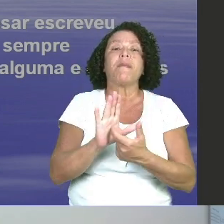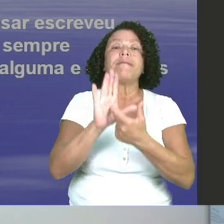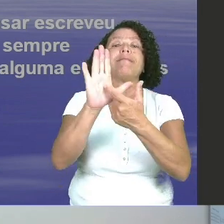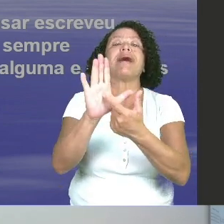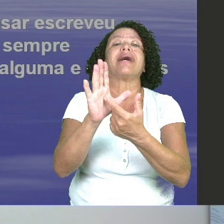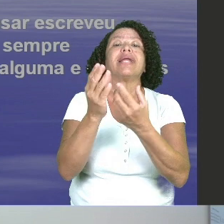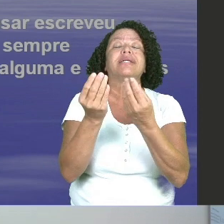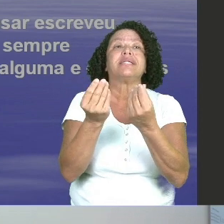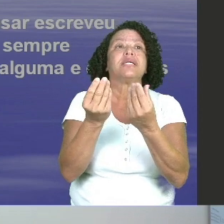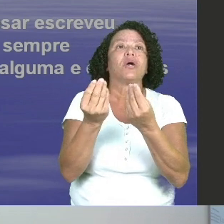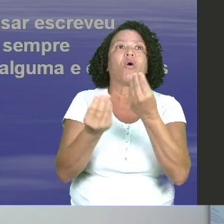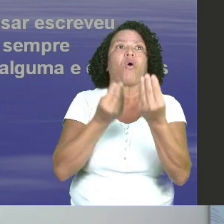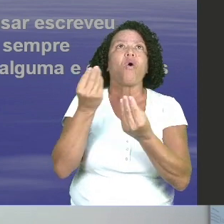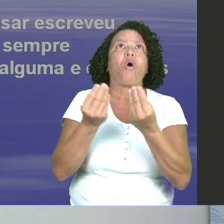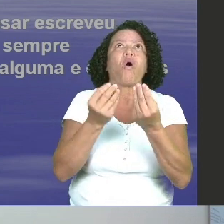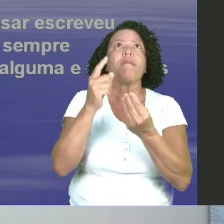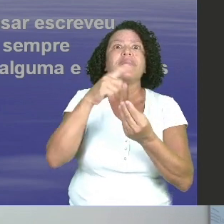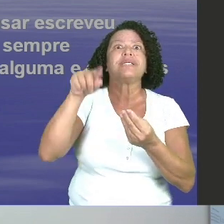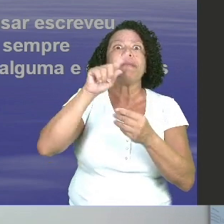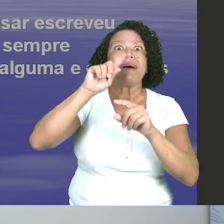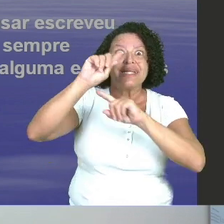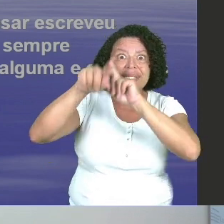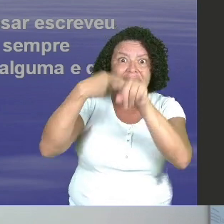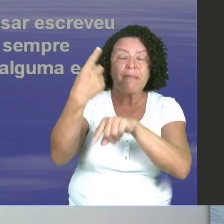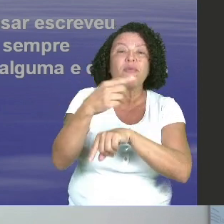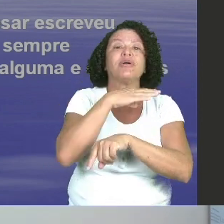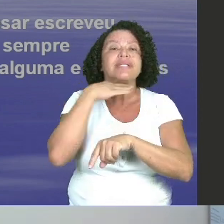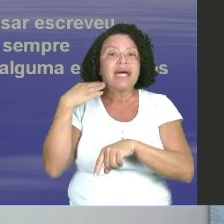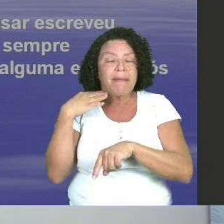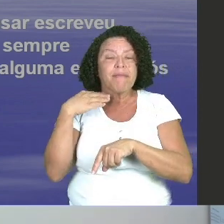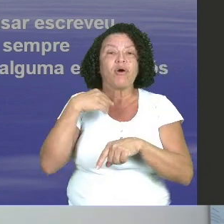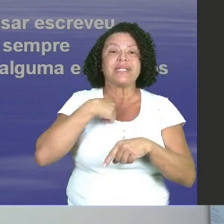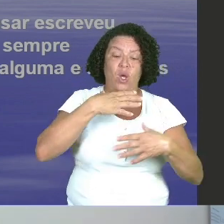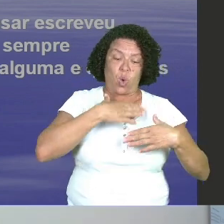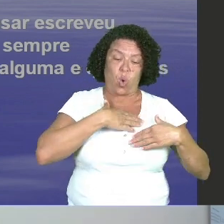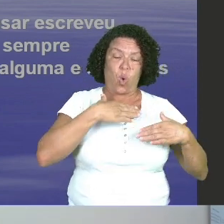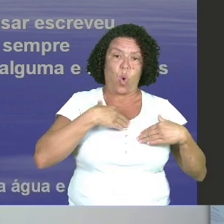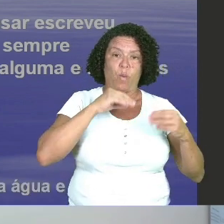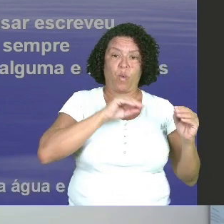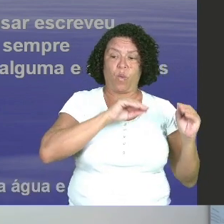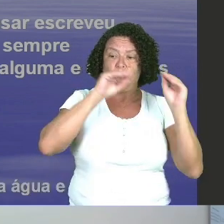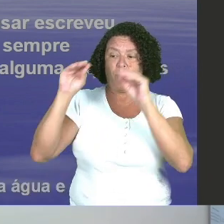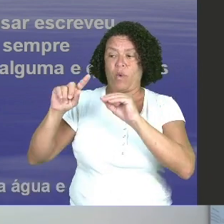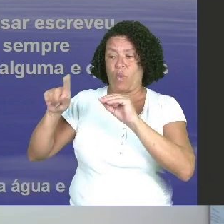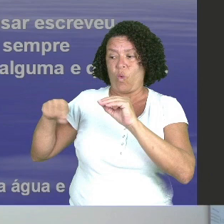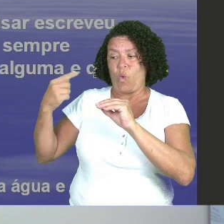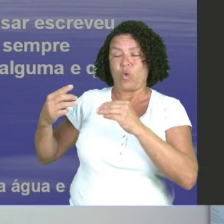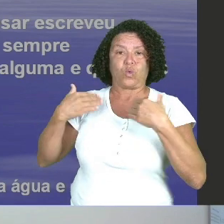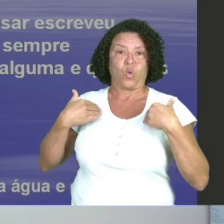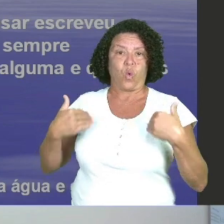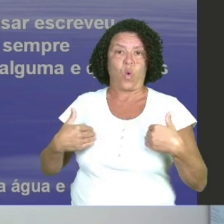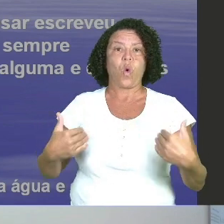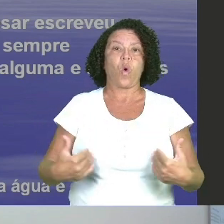forma alguma e que para após a morte elas passam de um corpo para o outro.